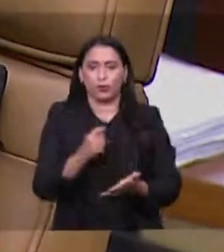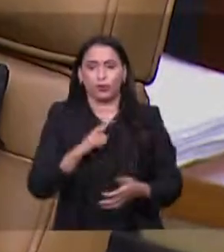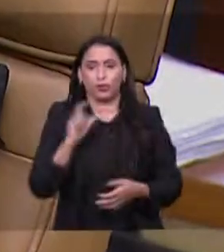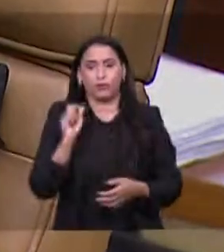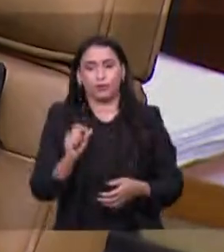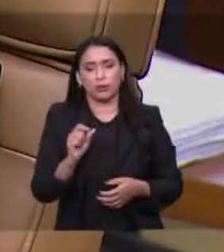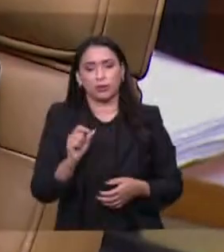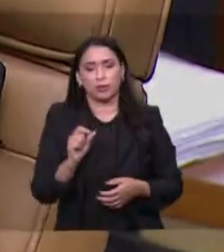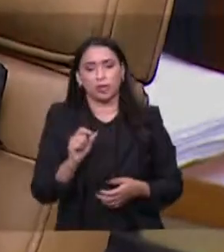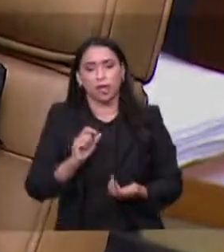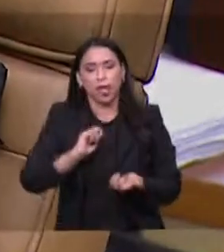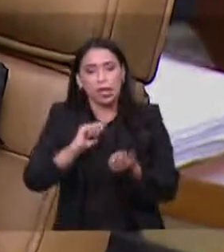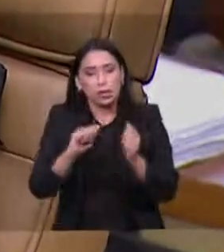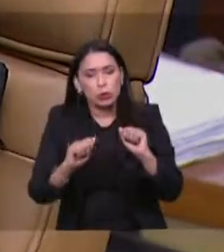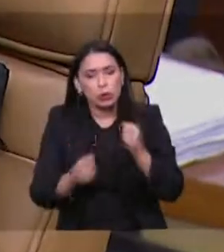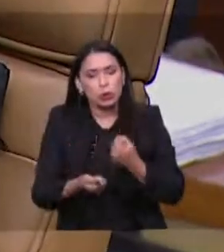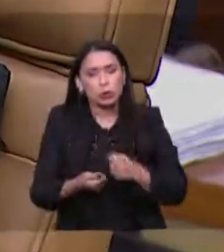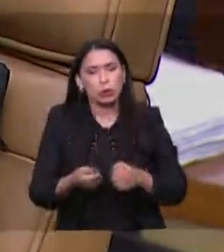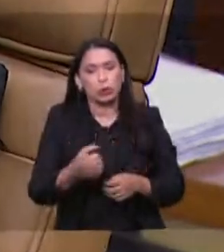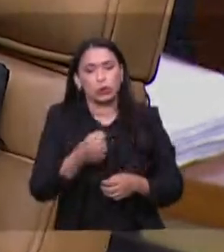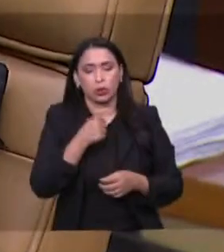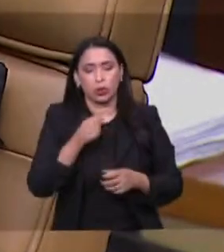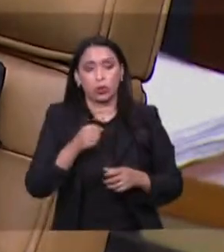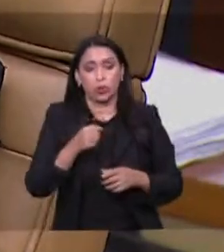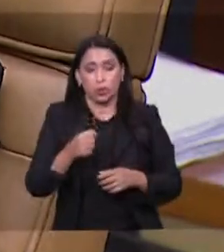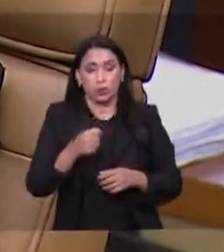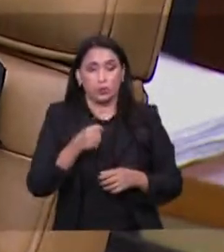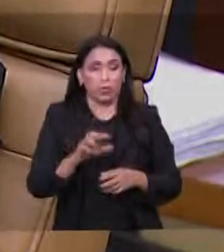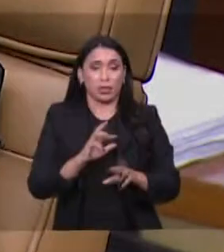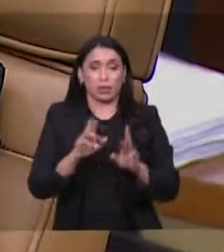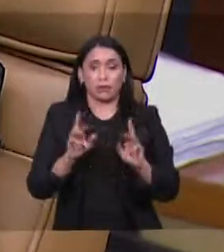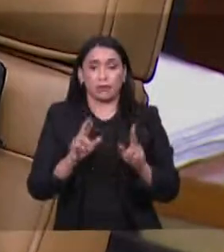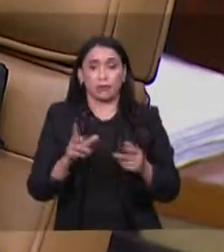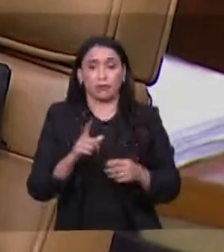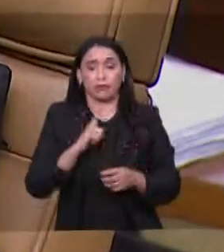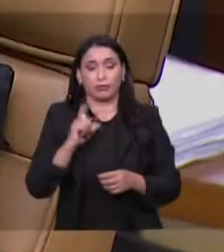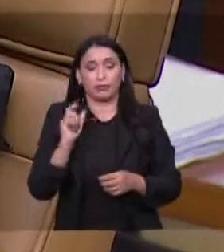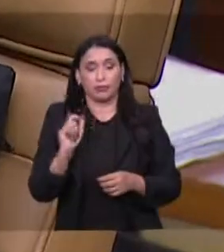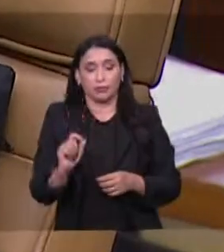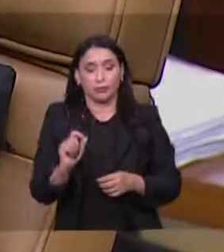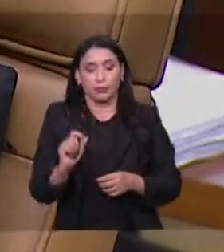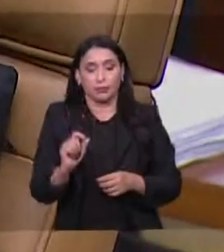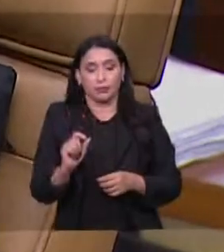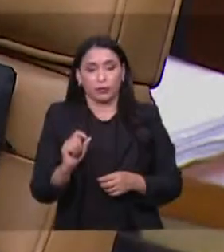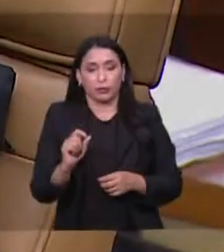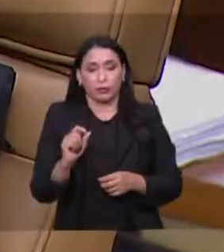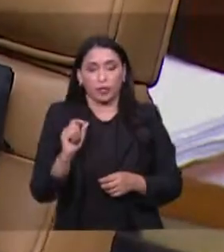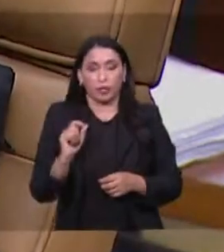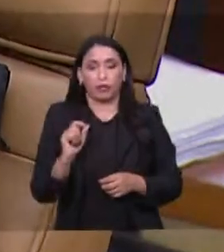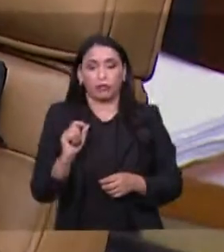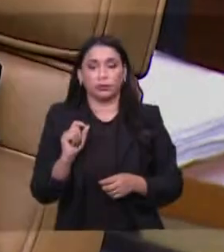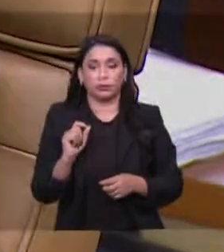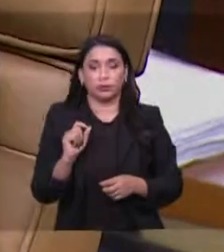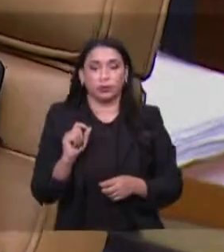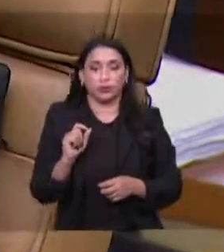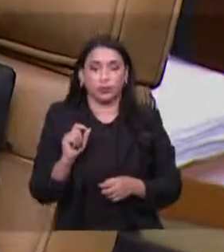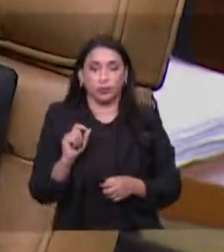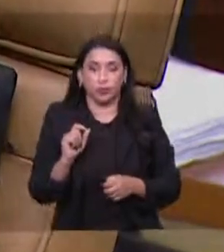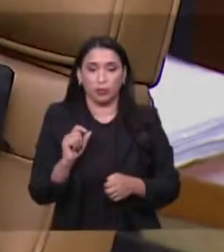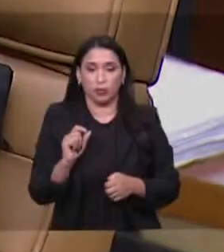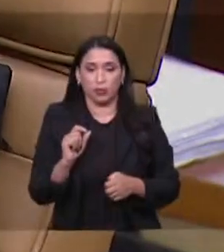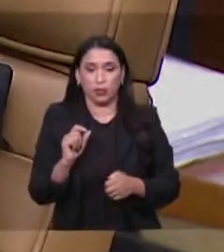a imprensa, para poder cobrir um evento. Não foi isso que me preocupou. Aqui o que me preocupou, muito